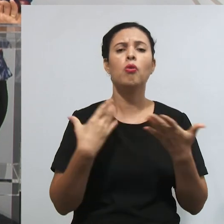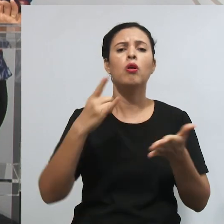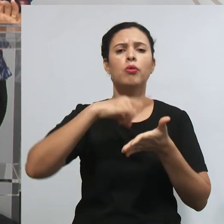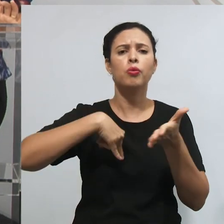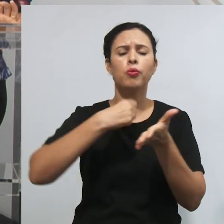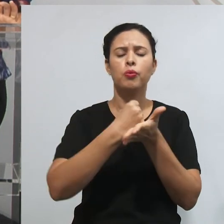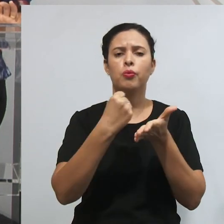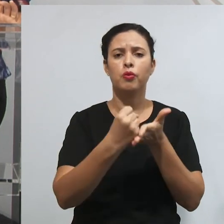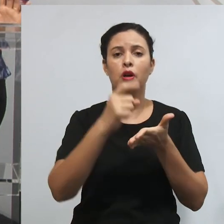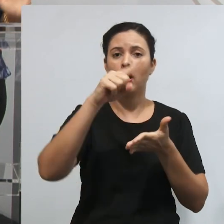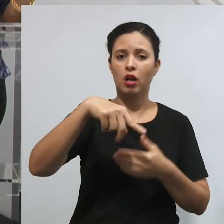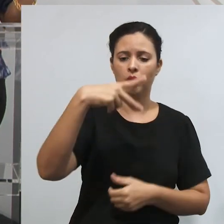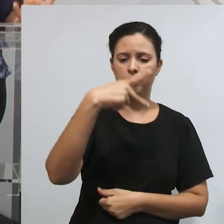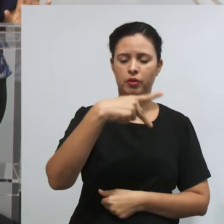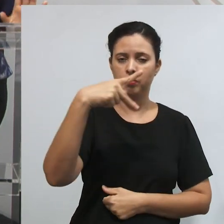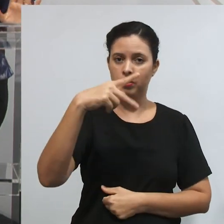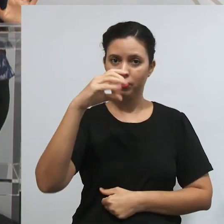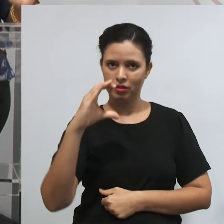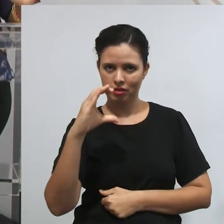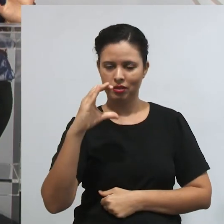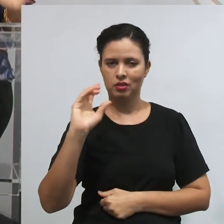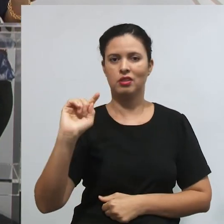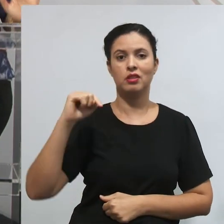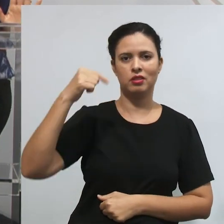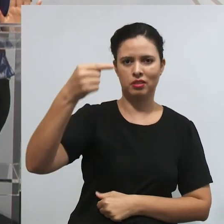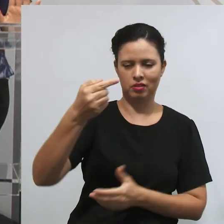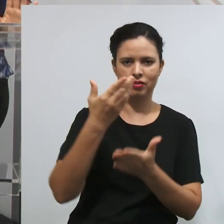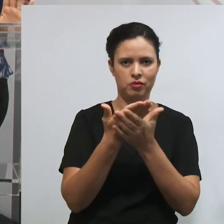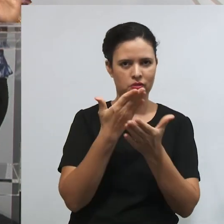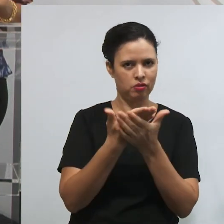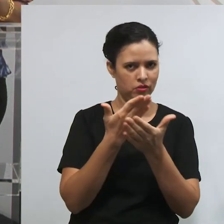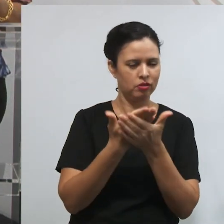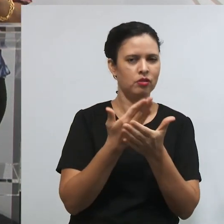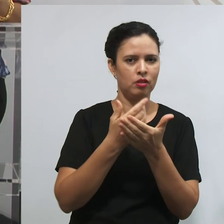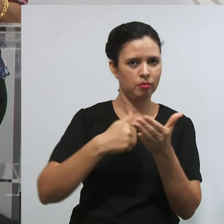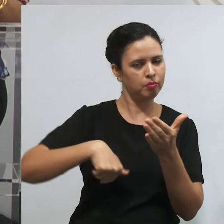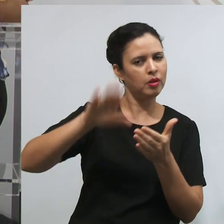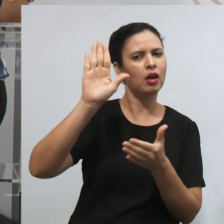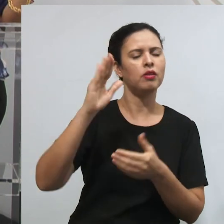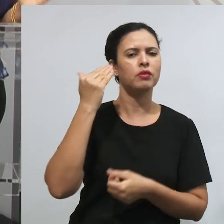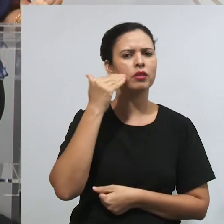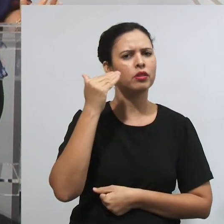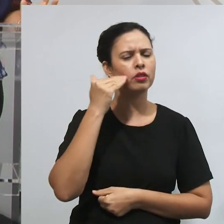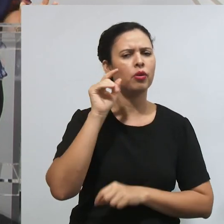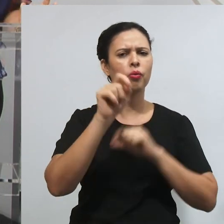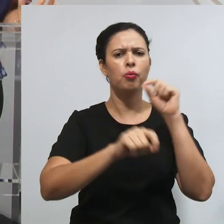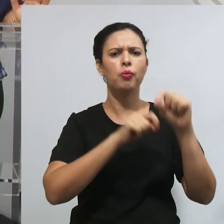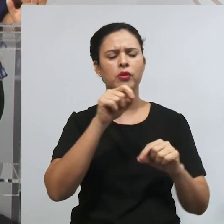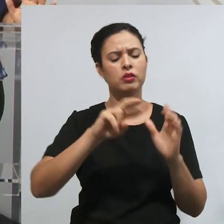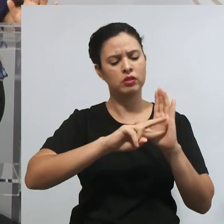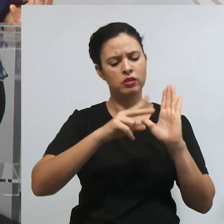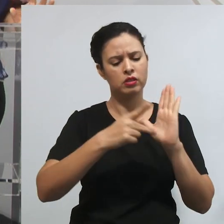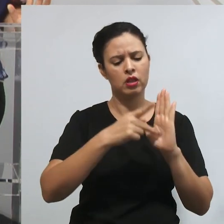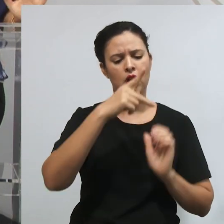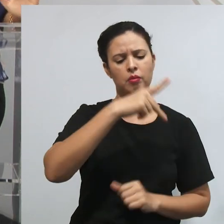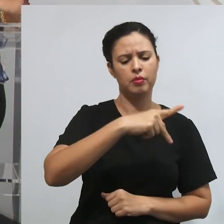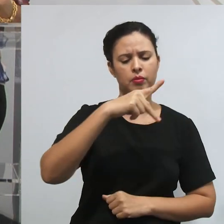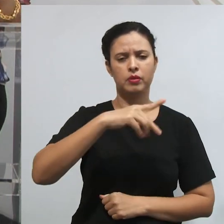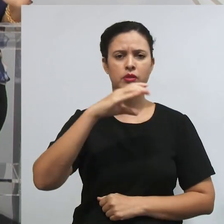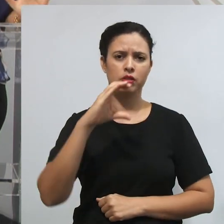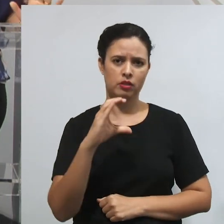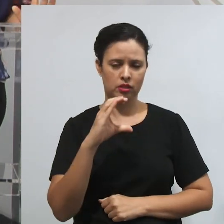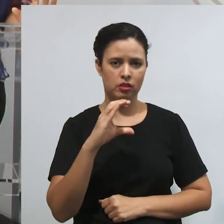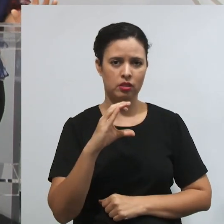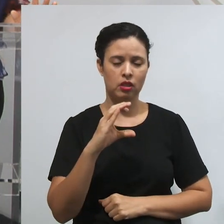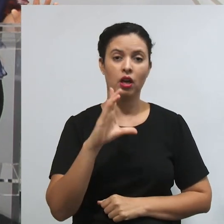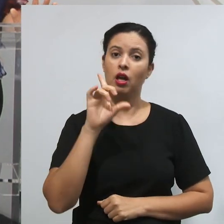Pedagógico, né? Então, mais à frente, a gente vai estudar um pouco sobre o Projeto Político Pedagógico. Então, a gente vai compreender aqui que essa dimensão da organização do